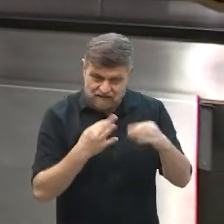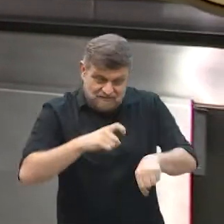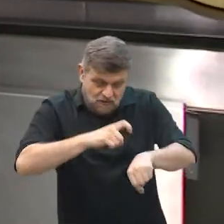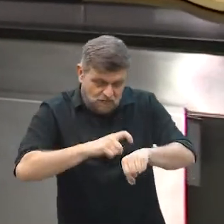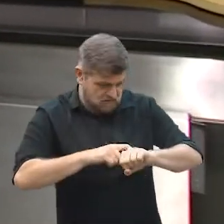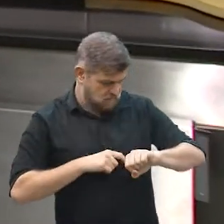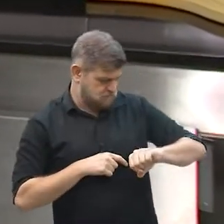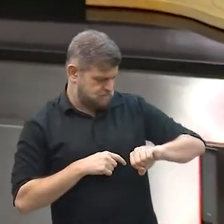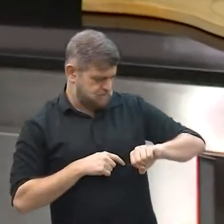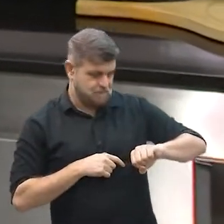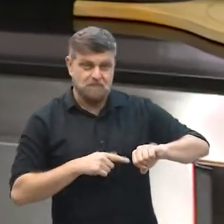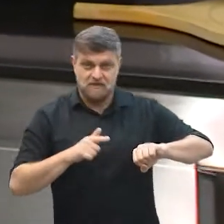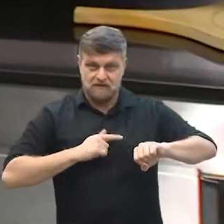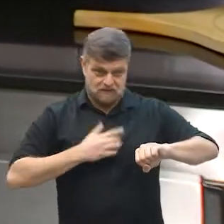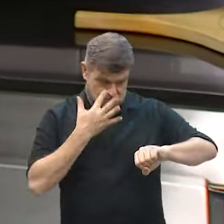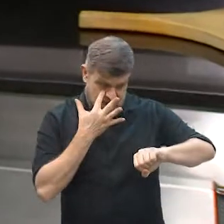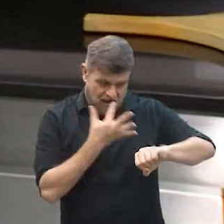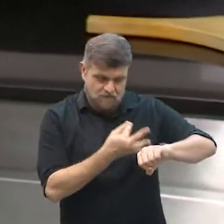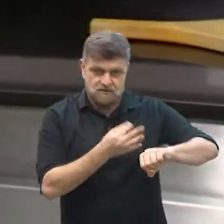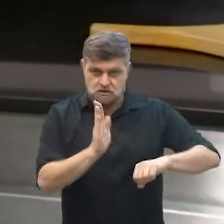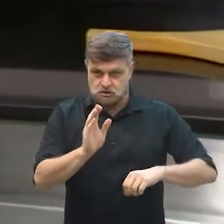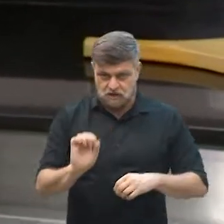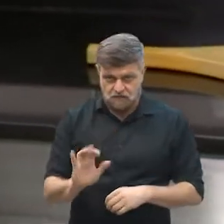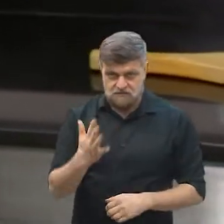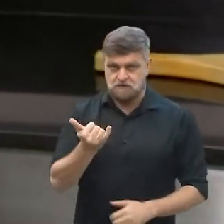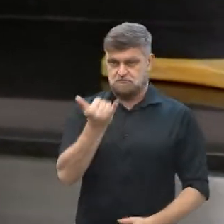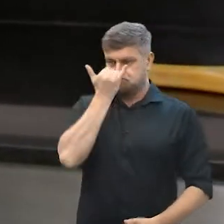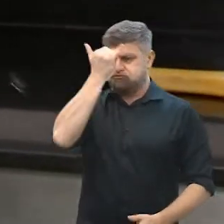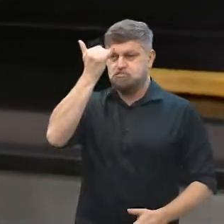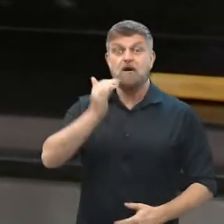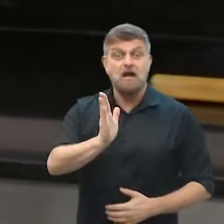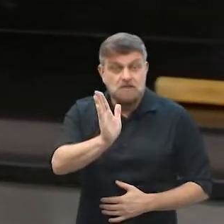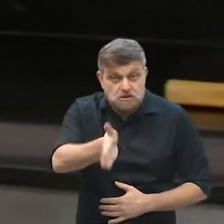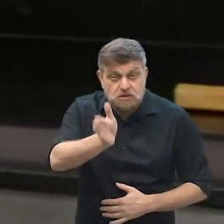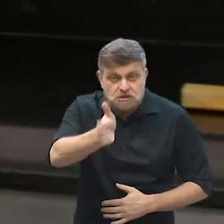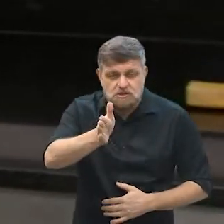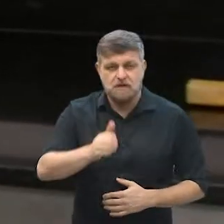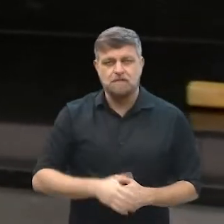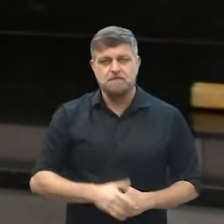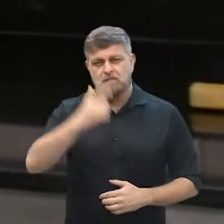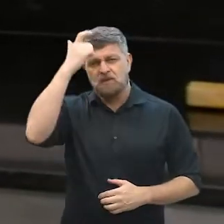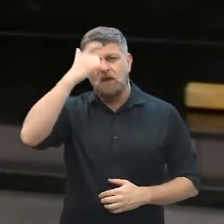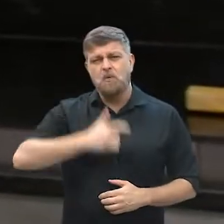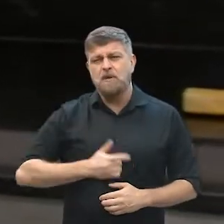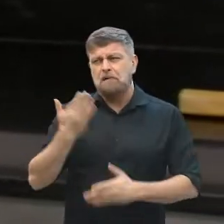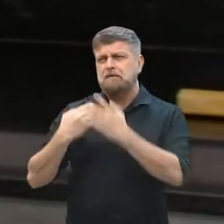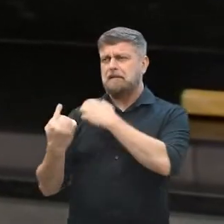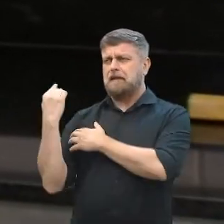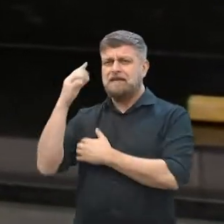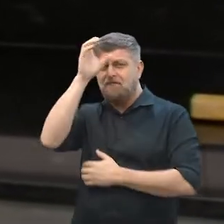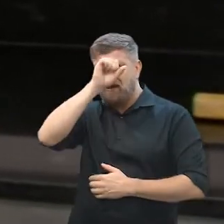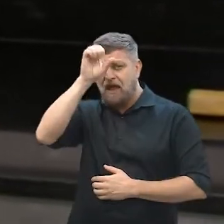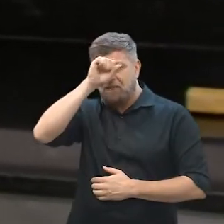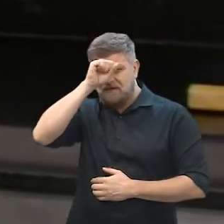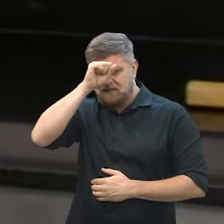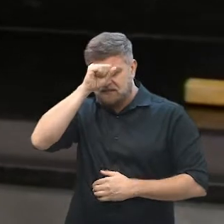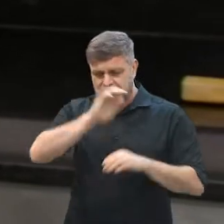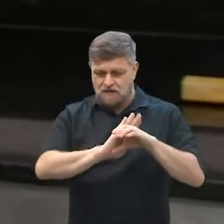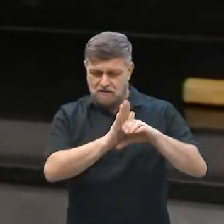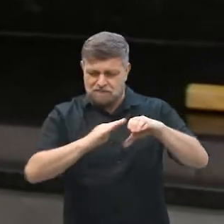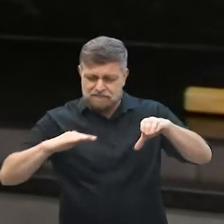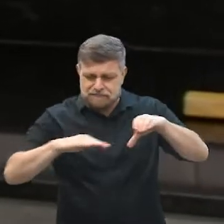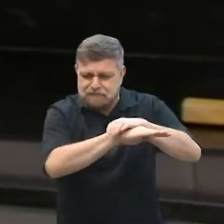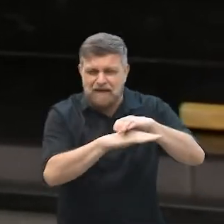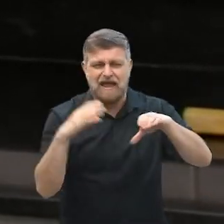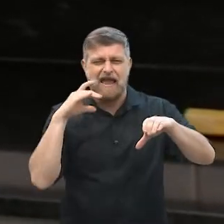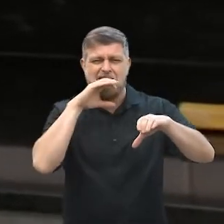né? Tudo, tem que ter atenção no tempo aqui. Já aconteceu então com você? Já. Quando eu tava aprendendo, eu fiz muito isso. Eu queimei muito,